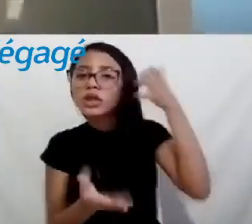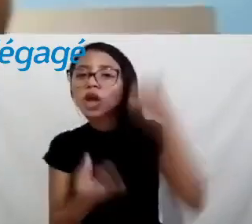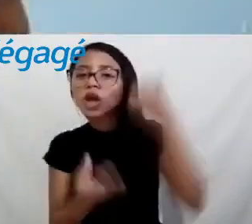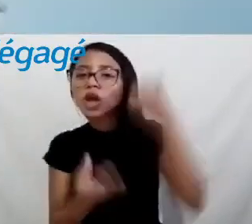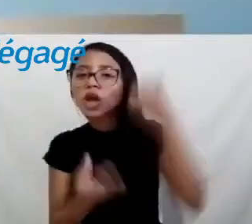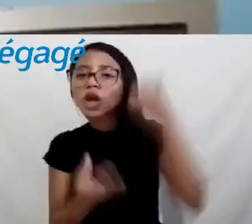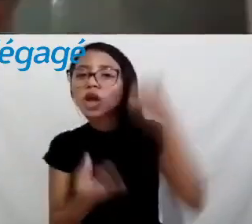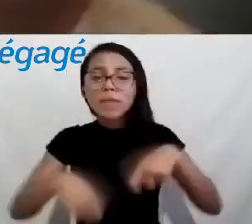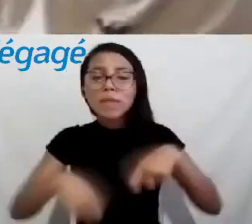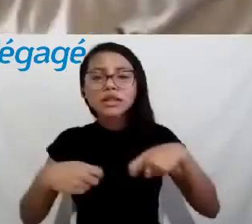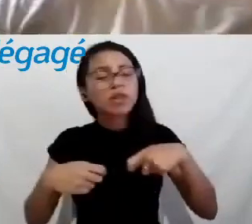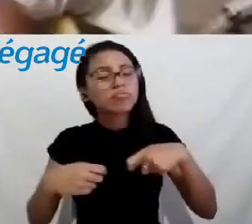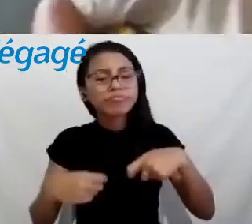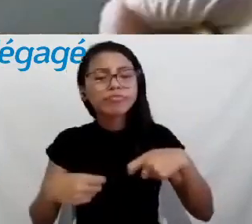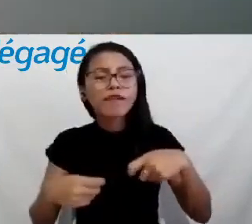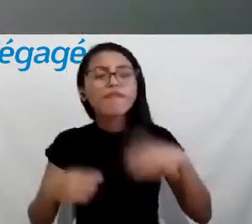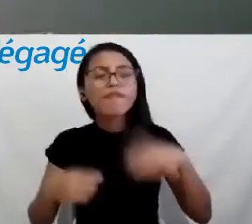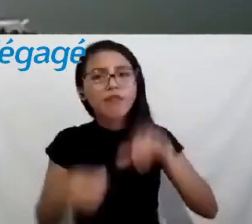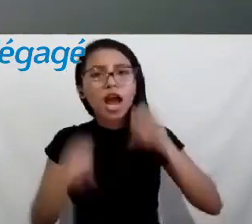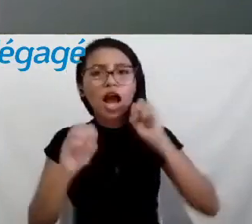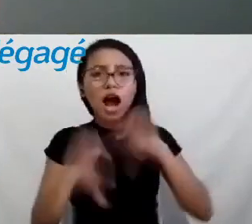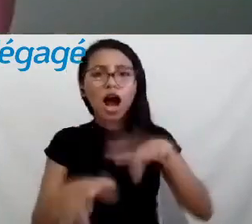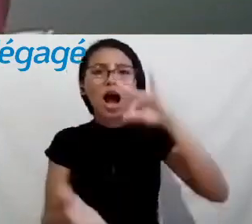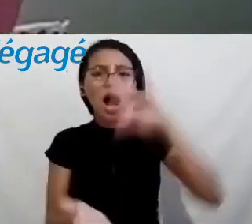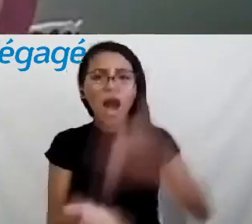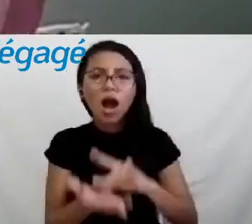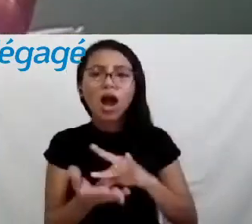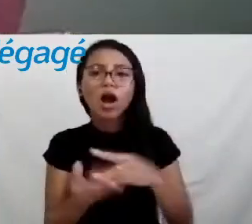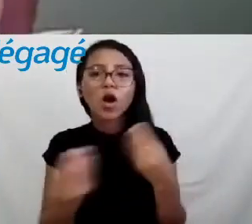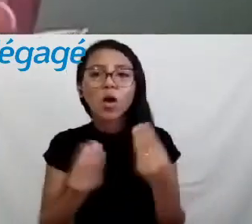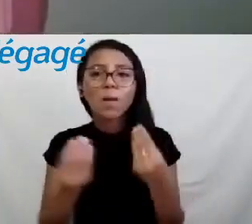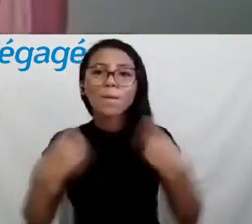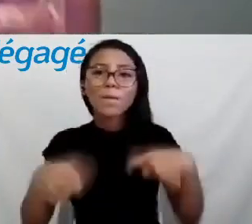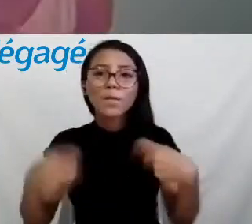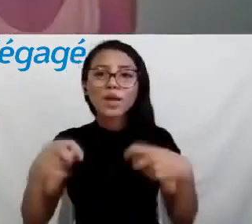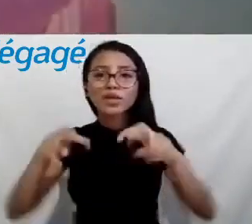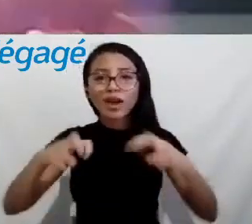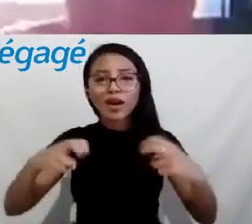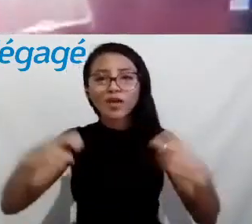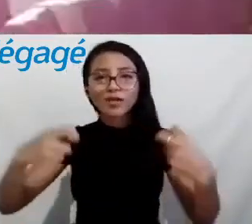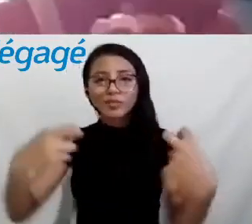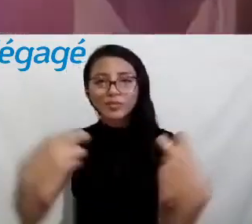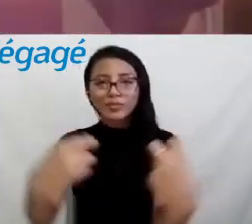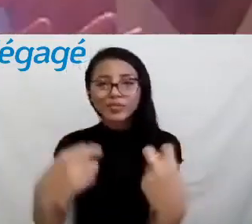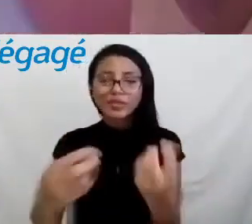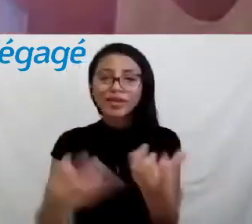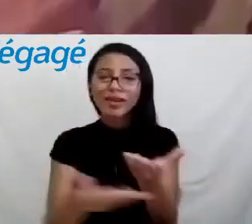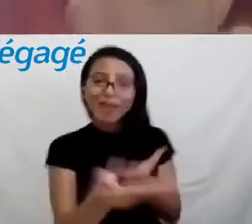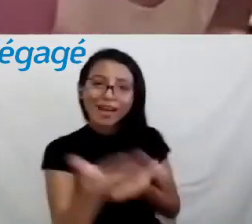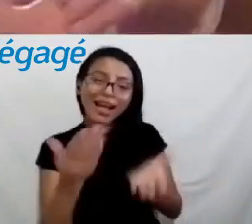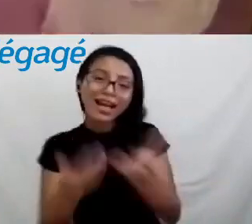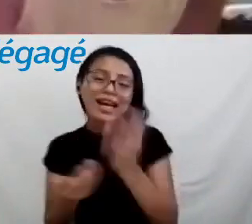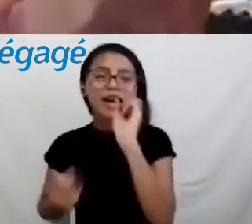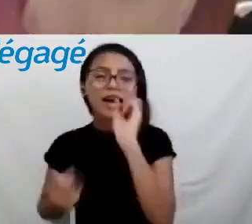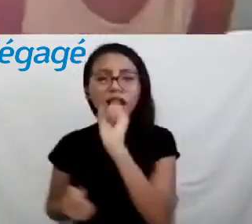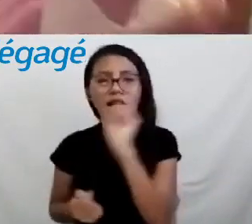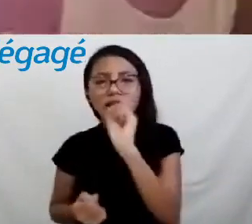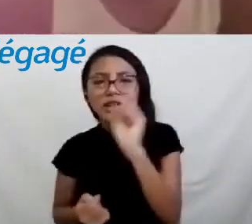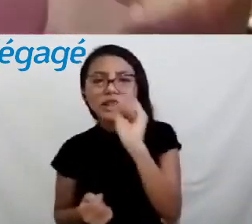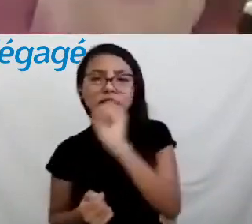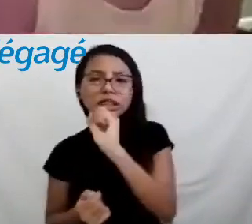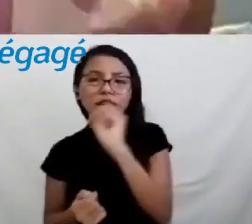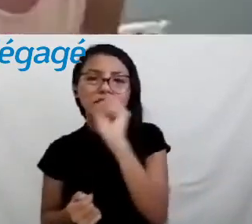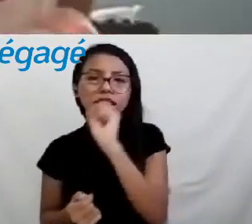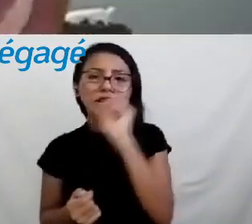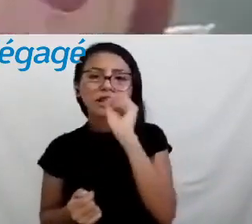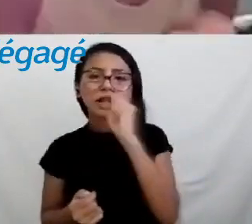né? Como se fosse aproximá-los no sentido cultural, cantar canções que possam ser significadas ali com